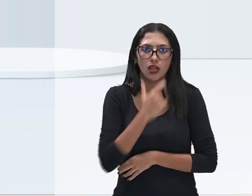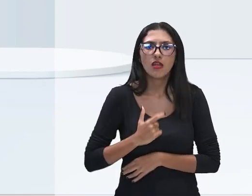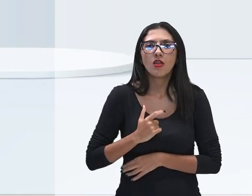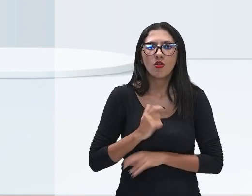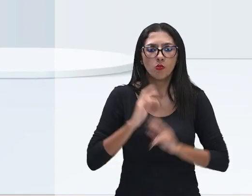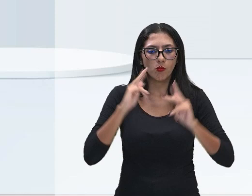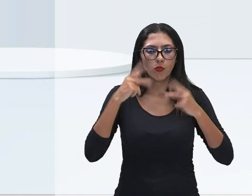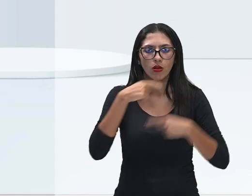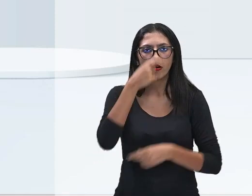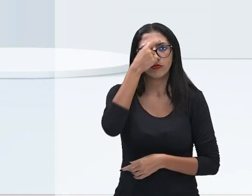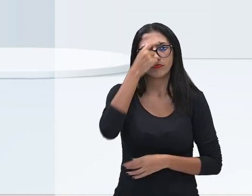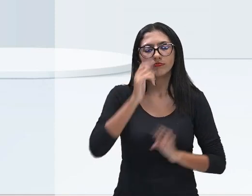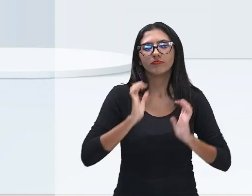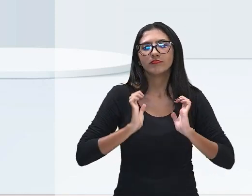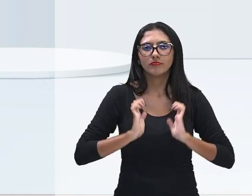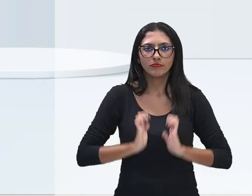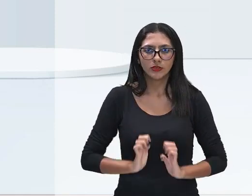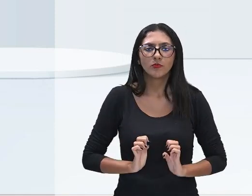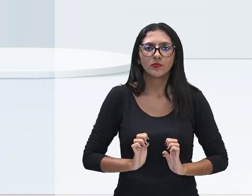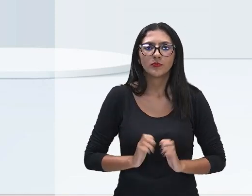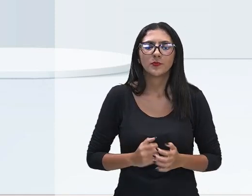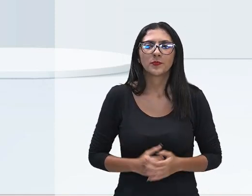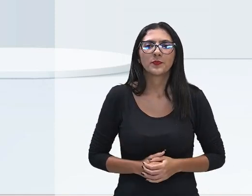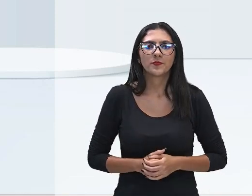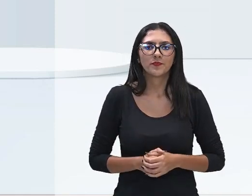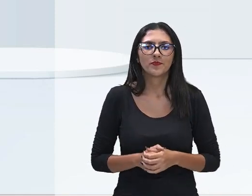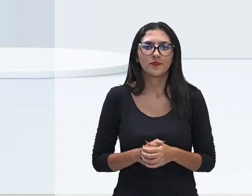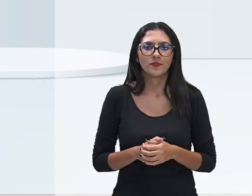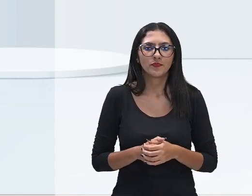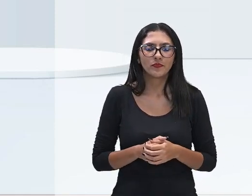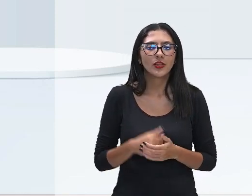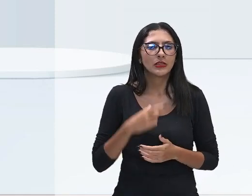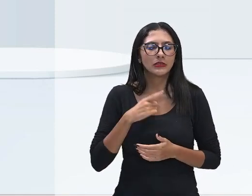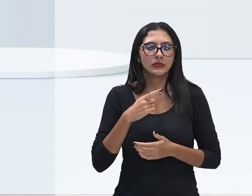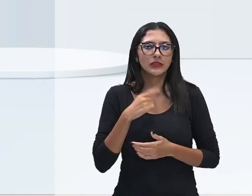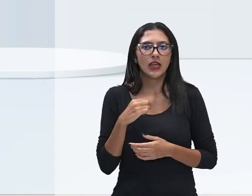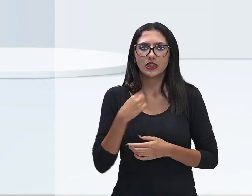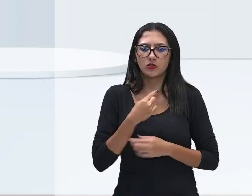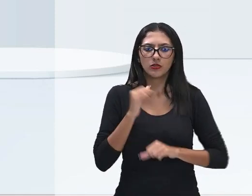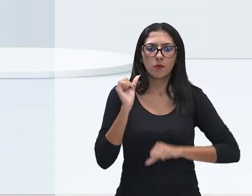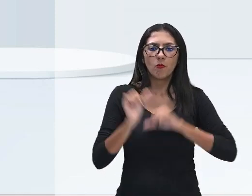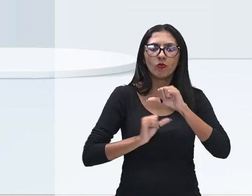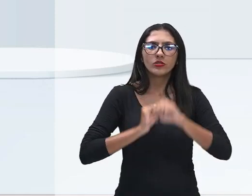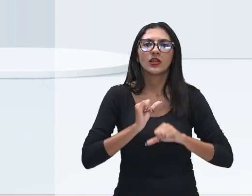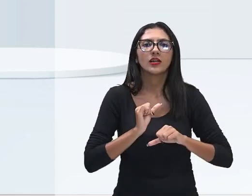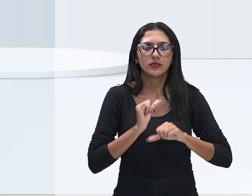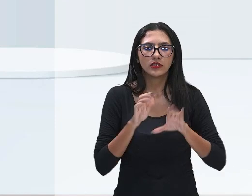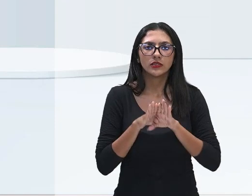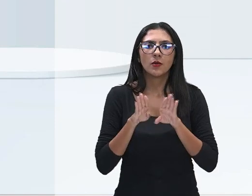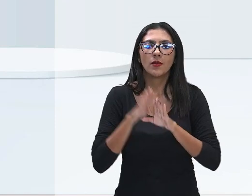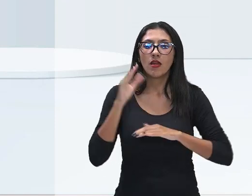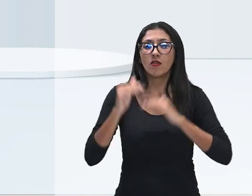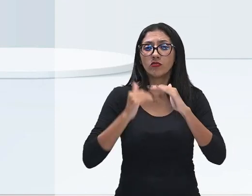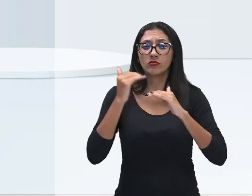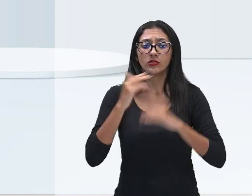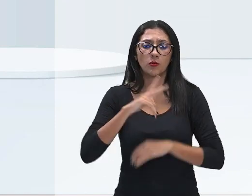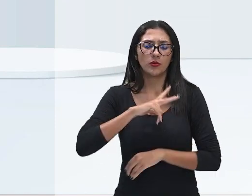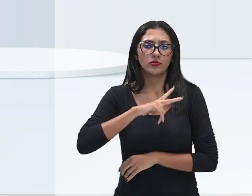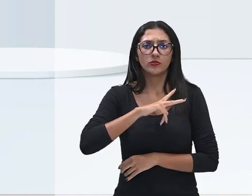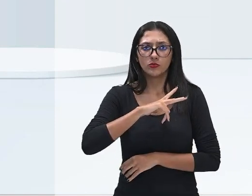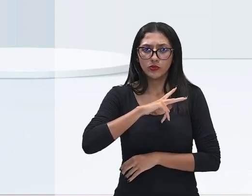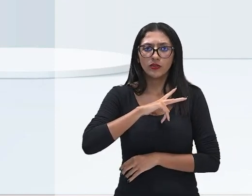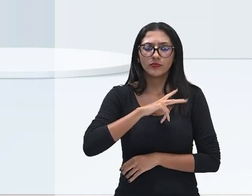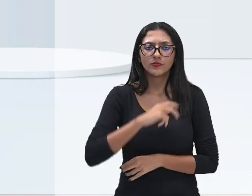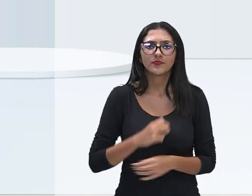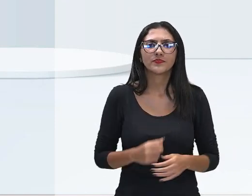uma busca, turma, contínua pela autodescoberta e pela evolução pessoal,